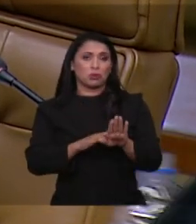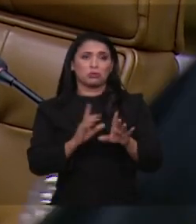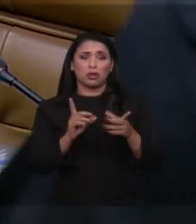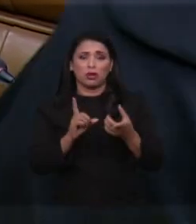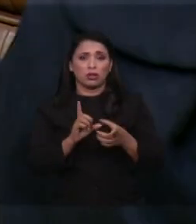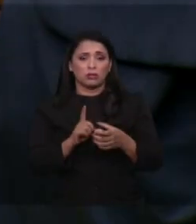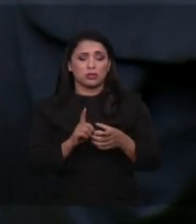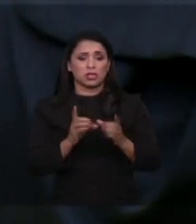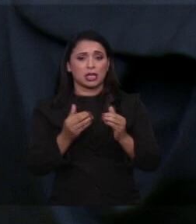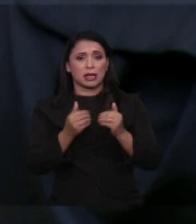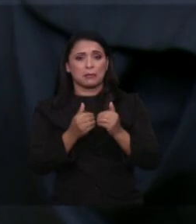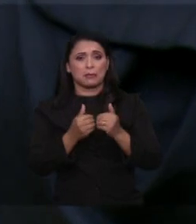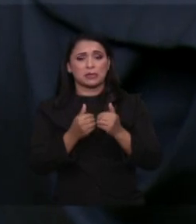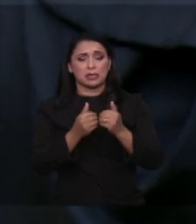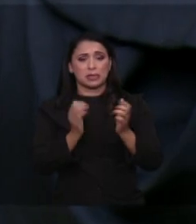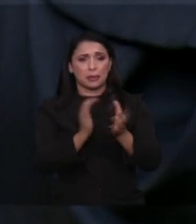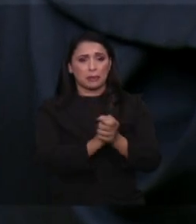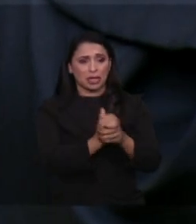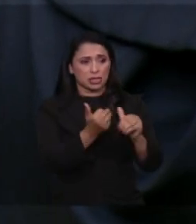separação judicial, divórcio.